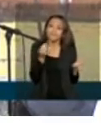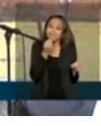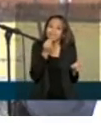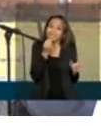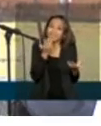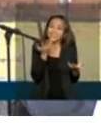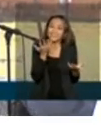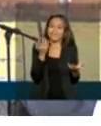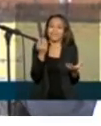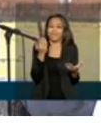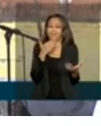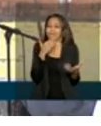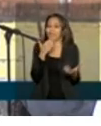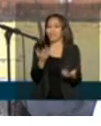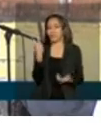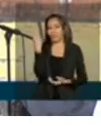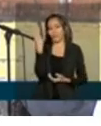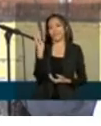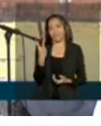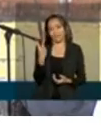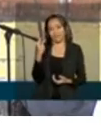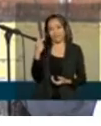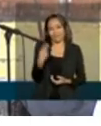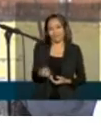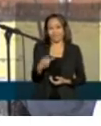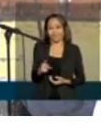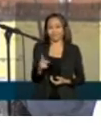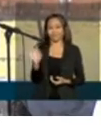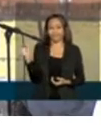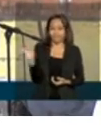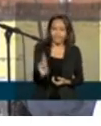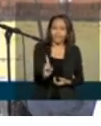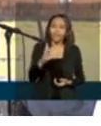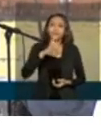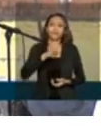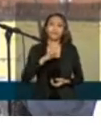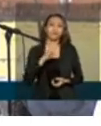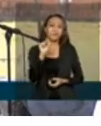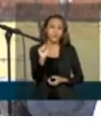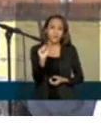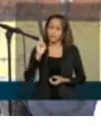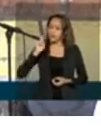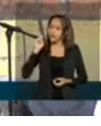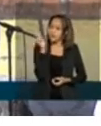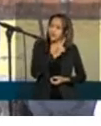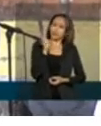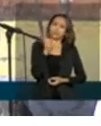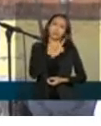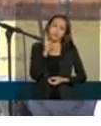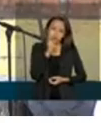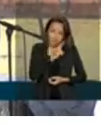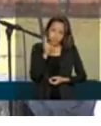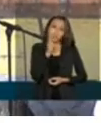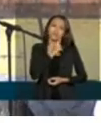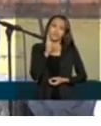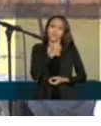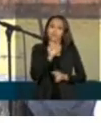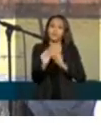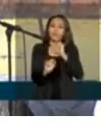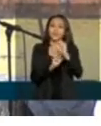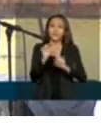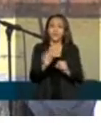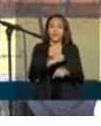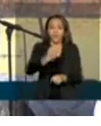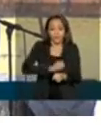especiais ao senhor estando aqui em Corumbá. Nós temos, presidente, a urgência na relicitação da Malha